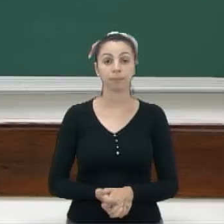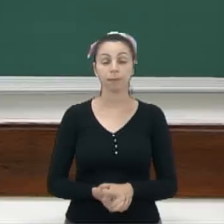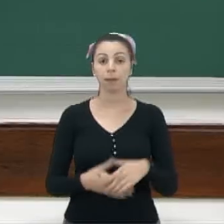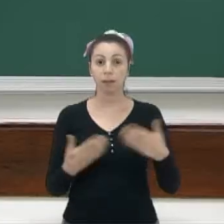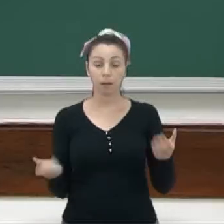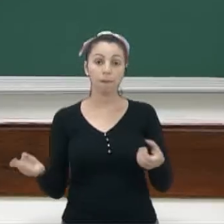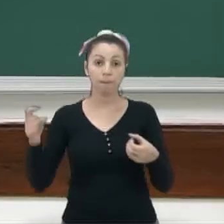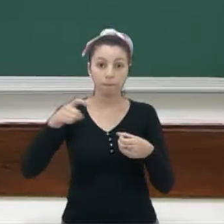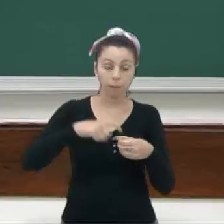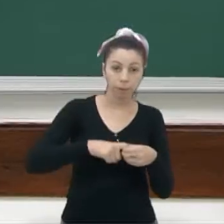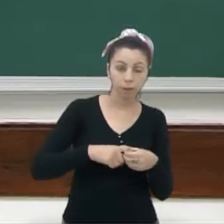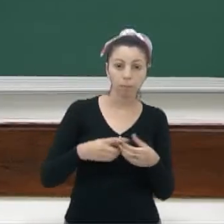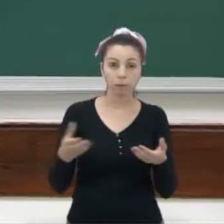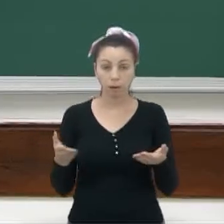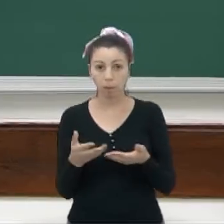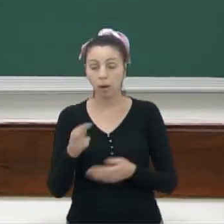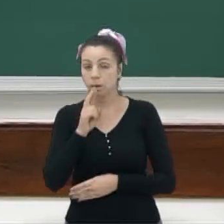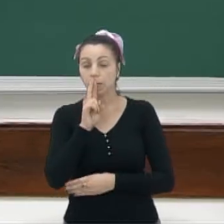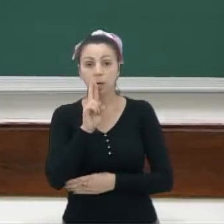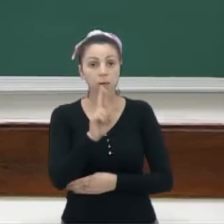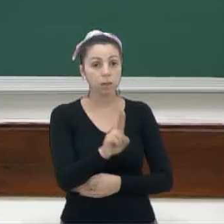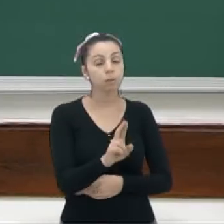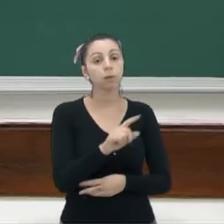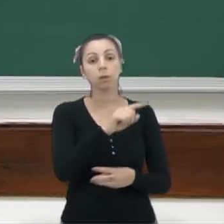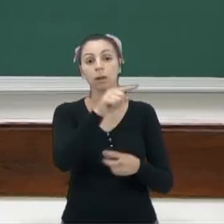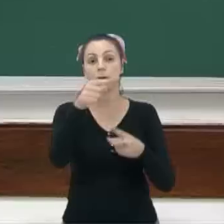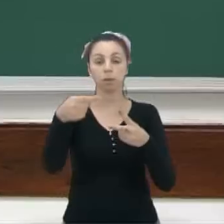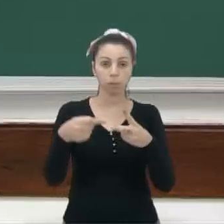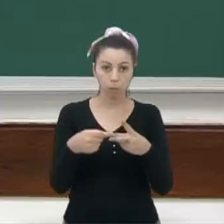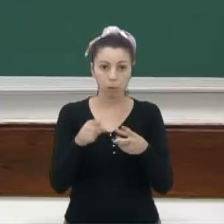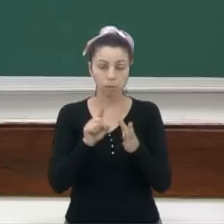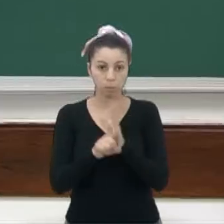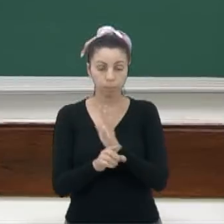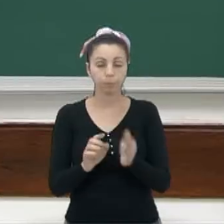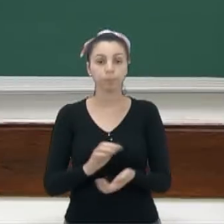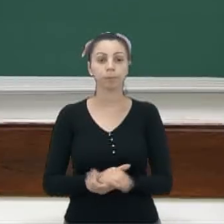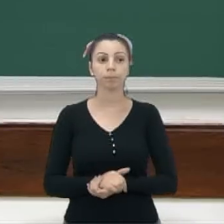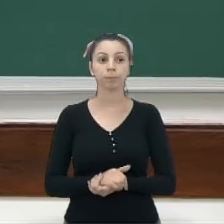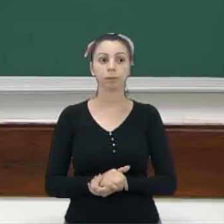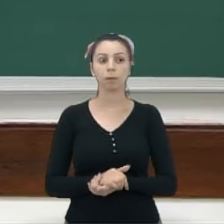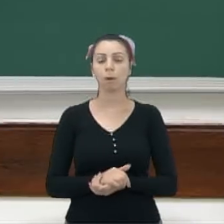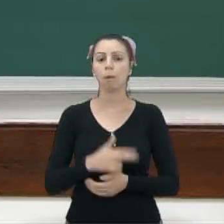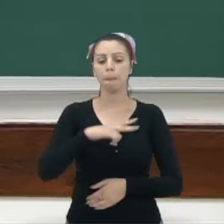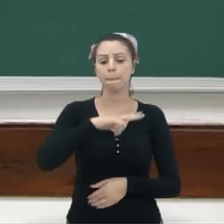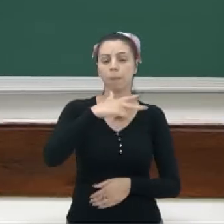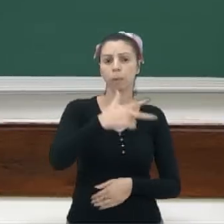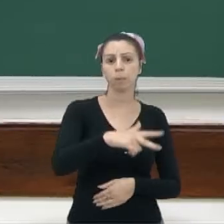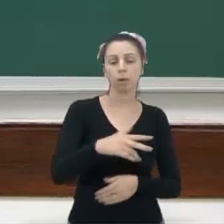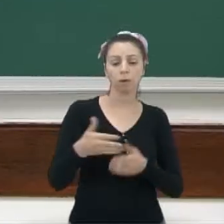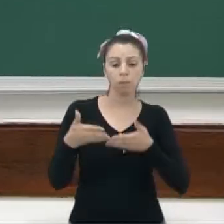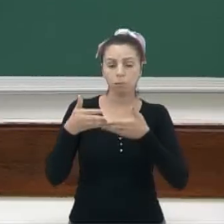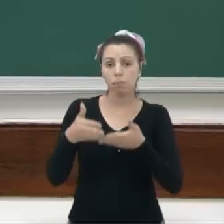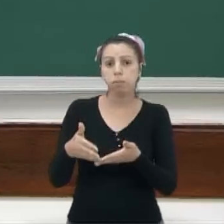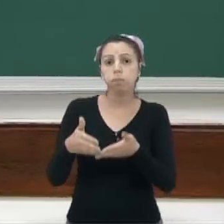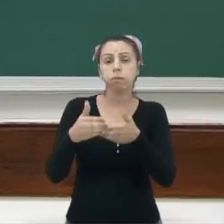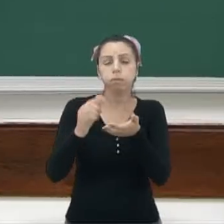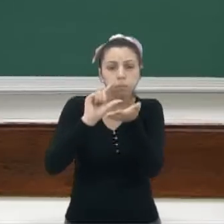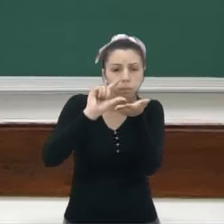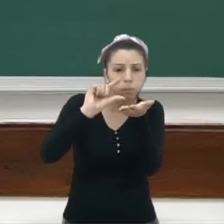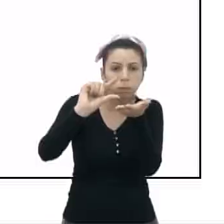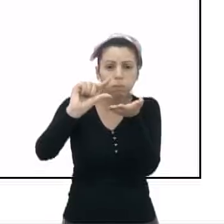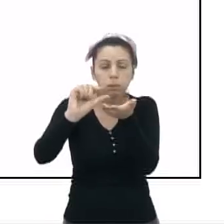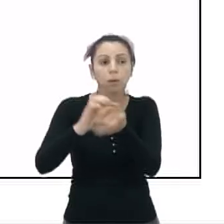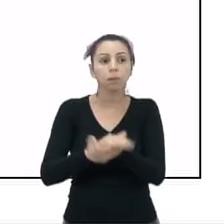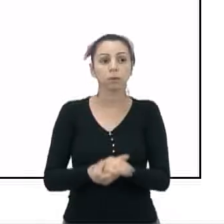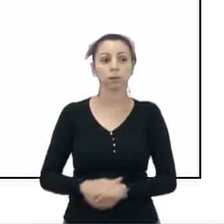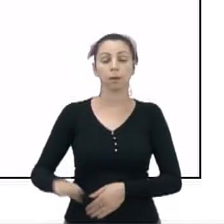Então voltamos agora para solucionar a questão número 2. Sobre Portugal e as grandes navegações, é correto afirmar? Letra